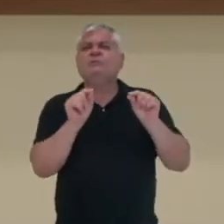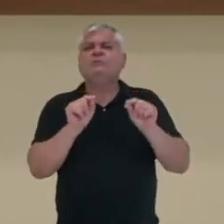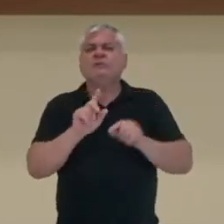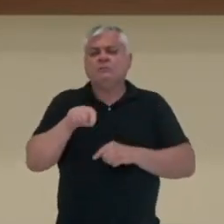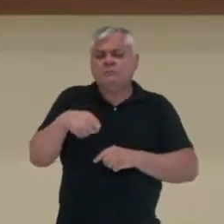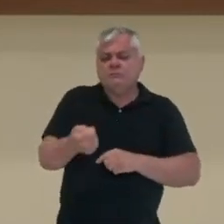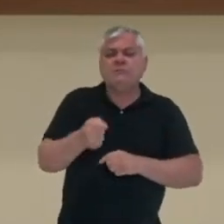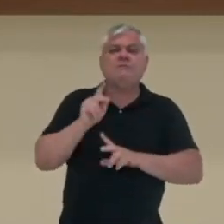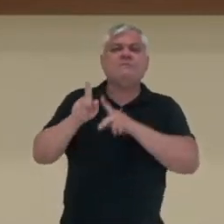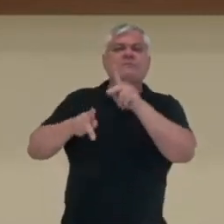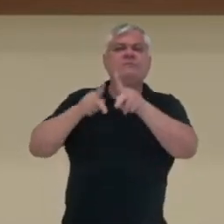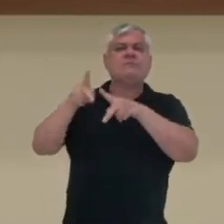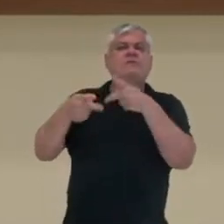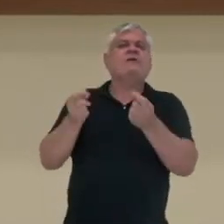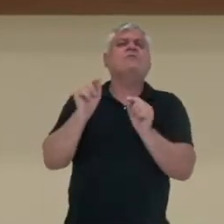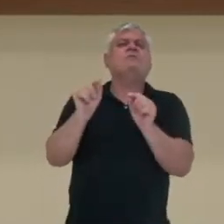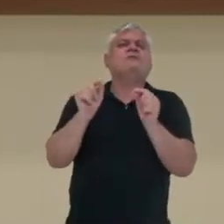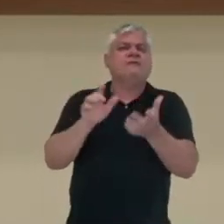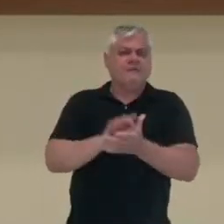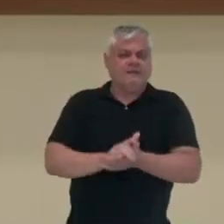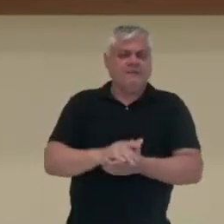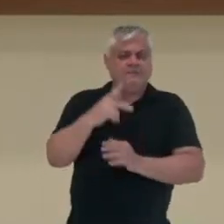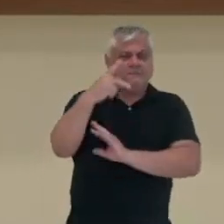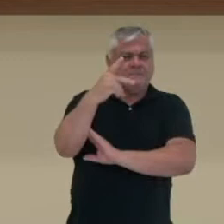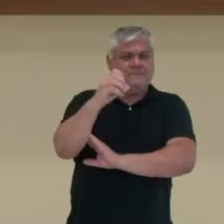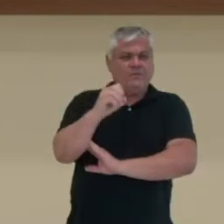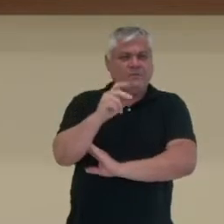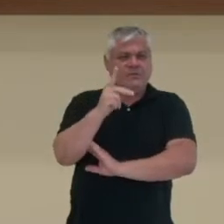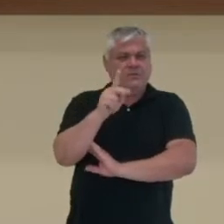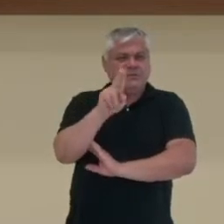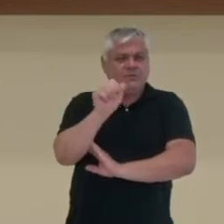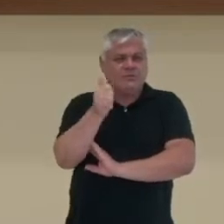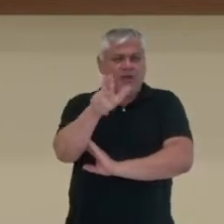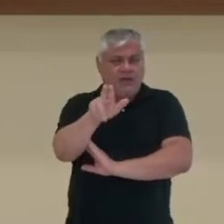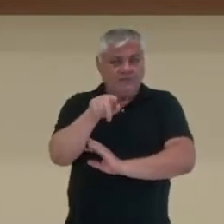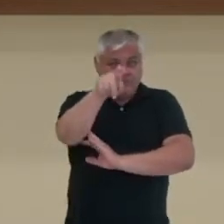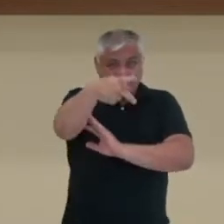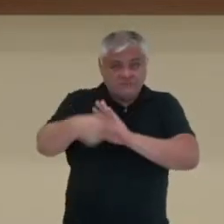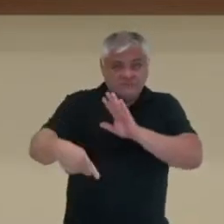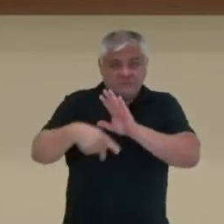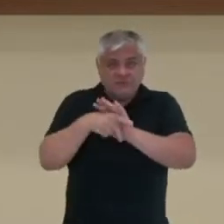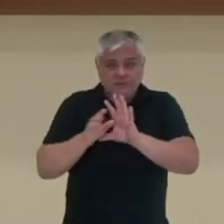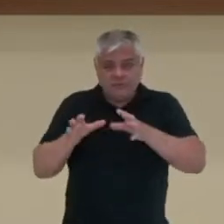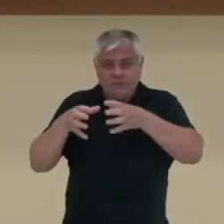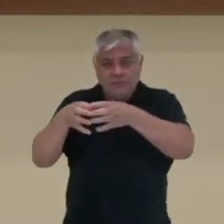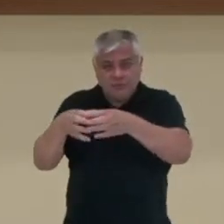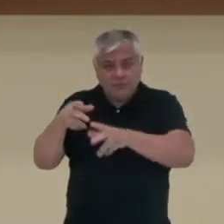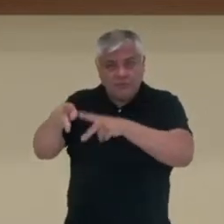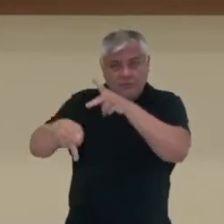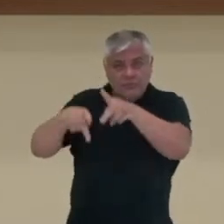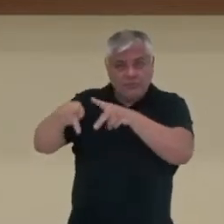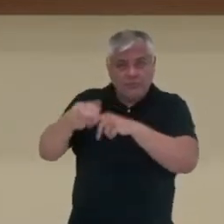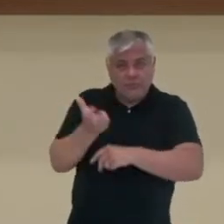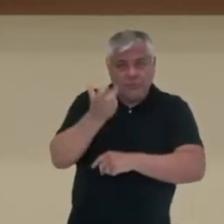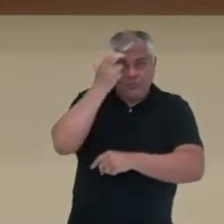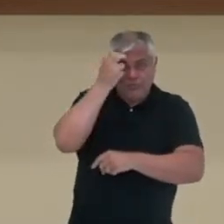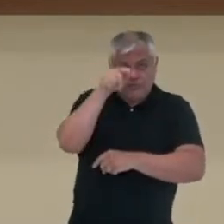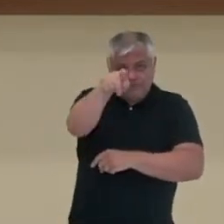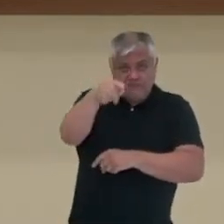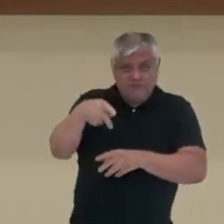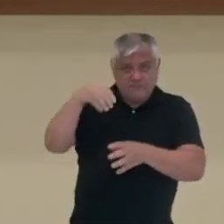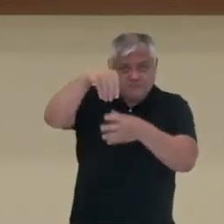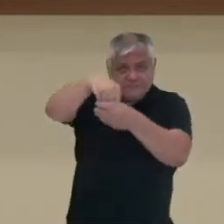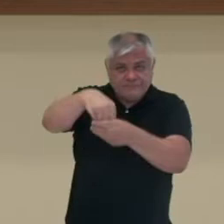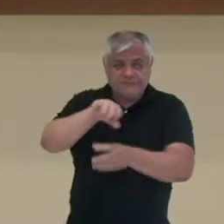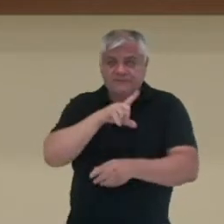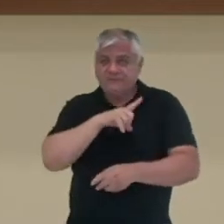coisa popular? O que é popular? Será que você faz parte deste contexto da cultura popular? Será